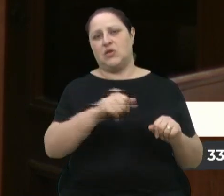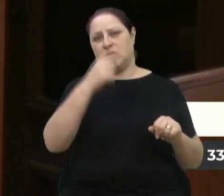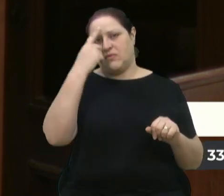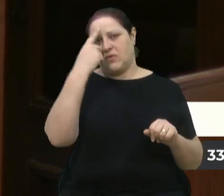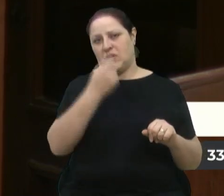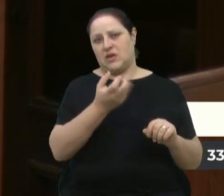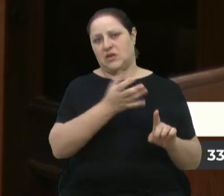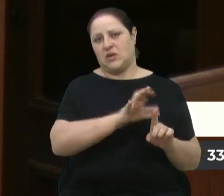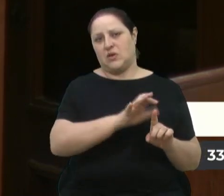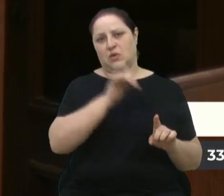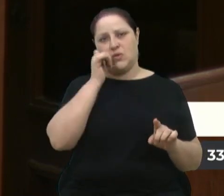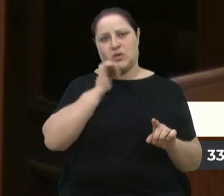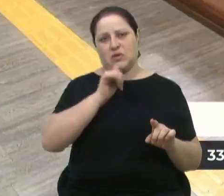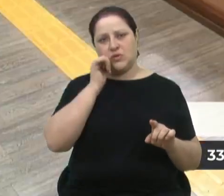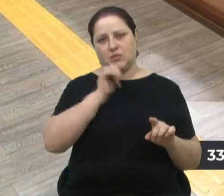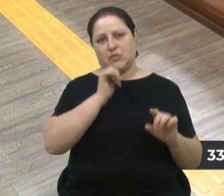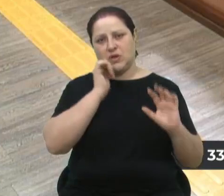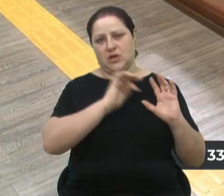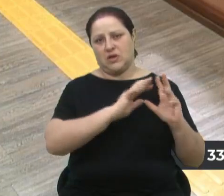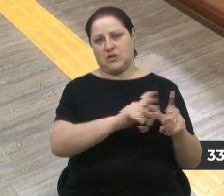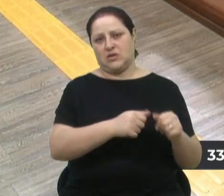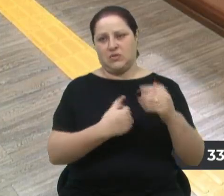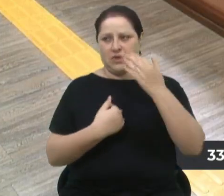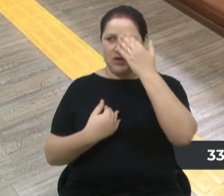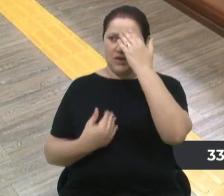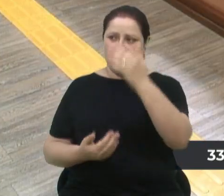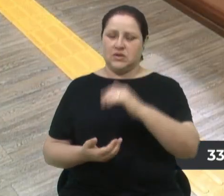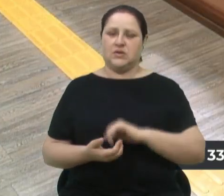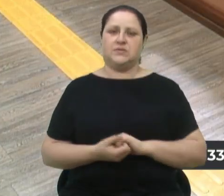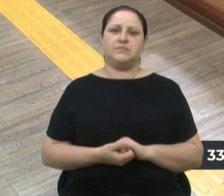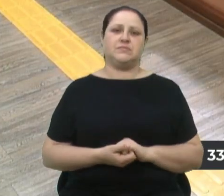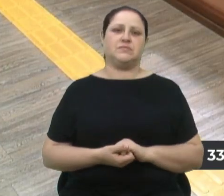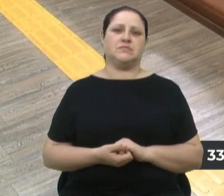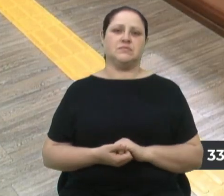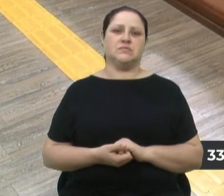mulheres. Obrigada. Obrigado. Estela Baladinho.